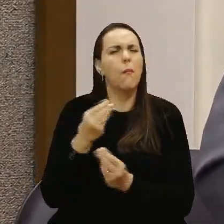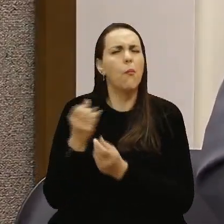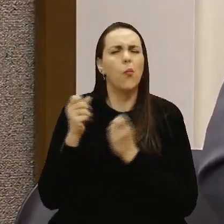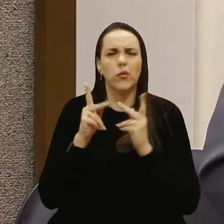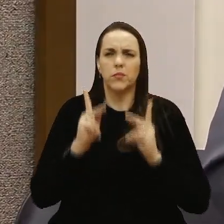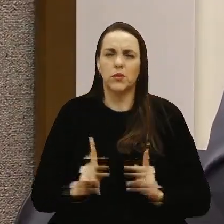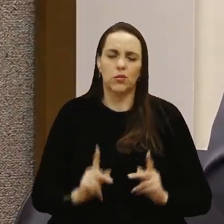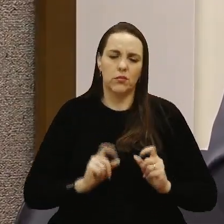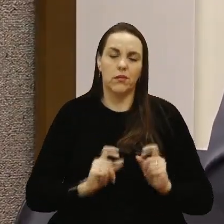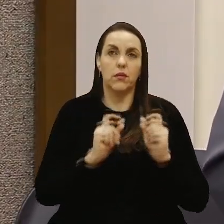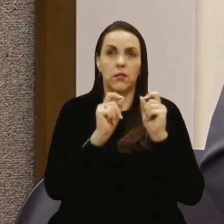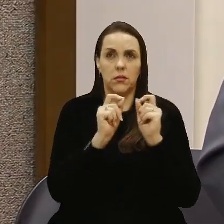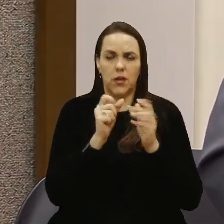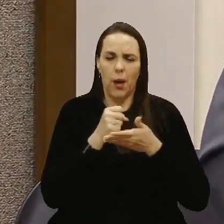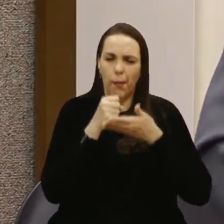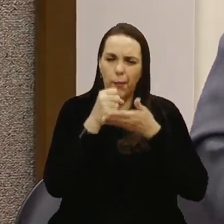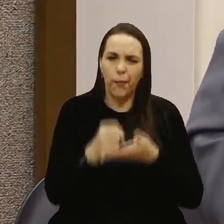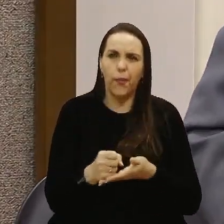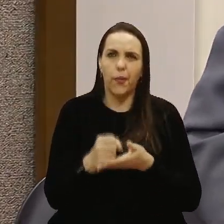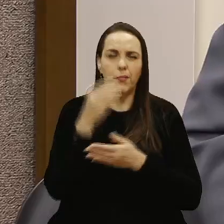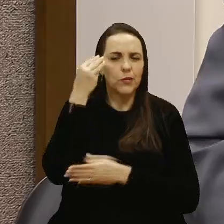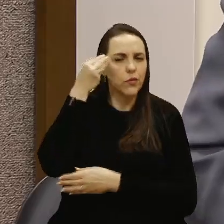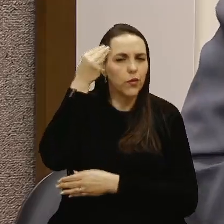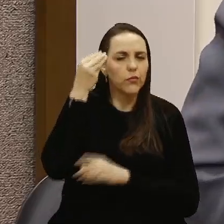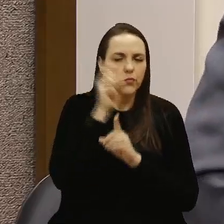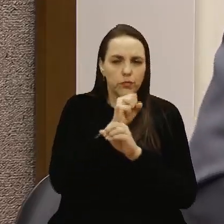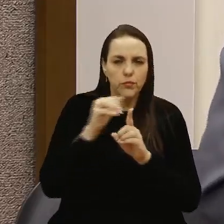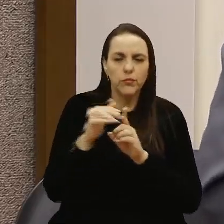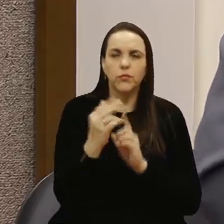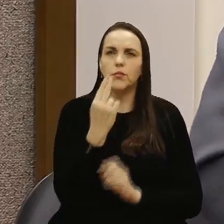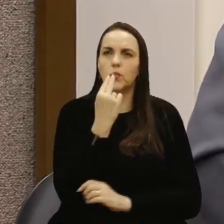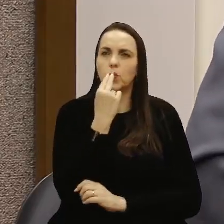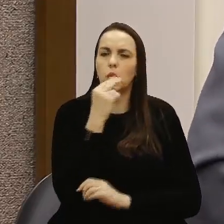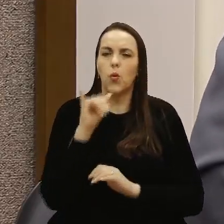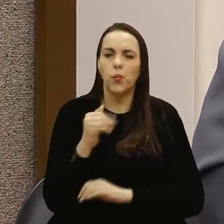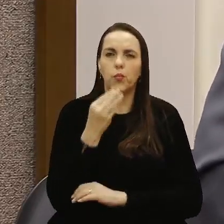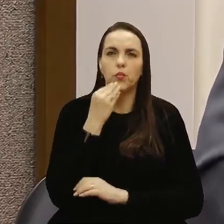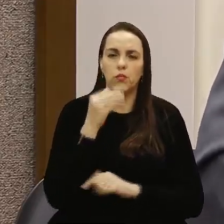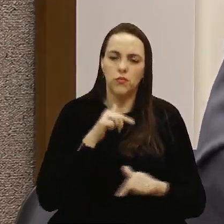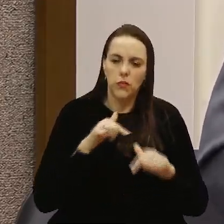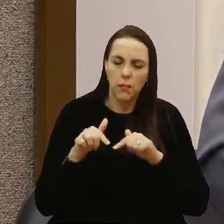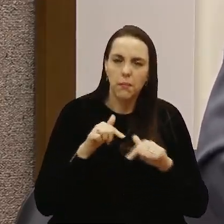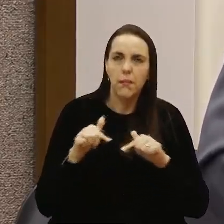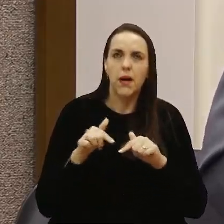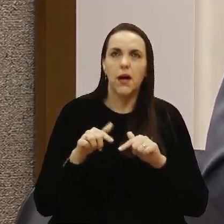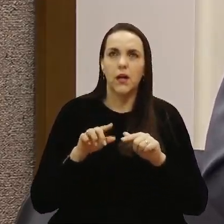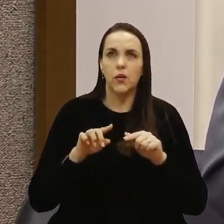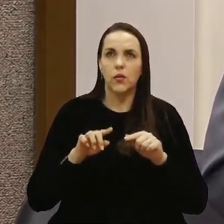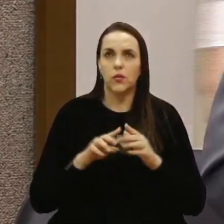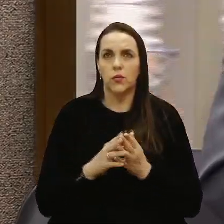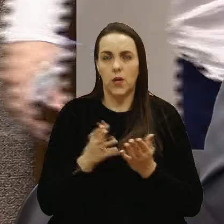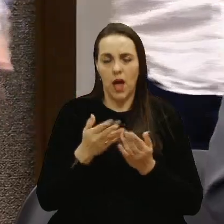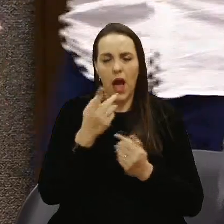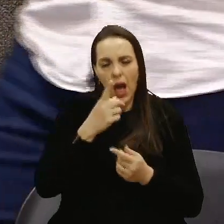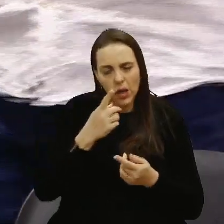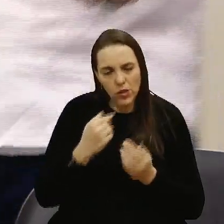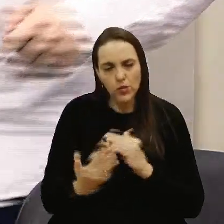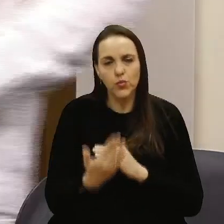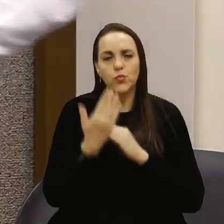social, psicológico, nutricional, a oportunidade de trabalho, como costura, ajuda a superar o